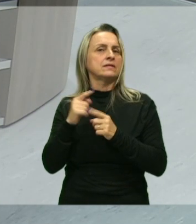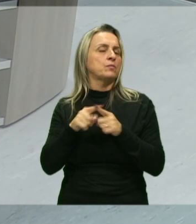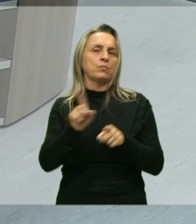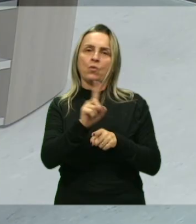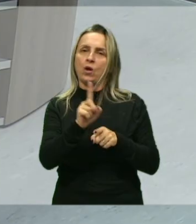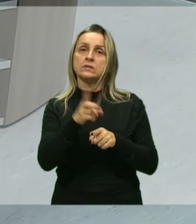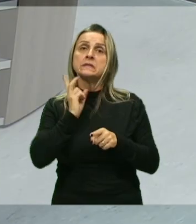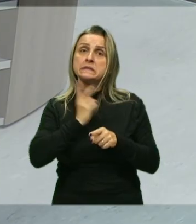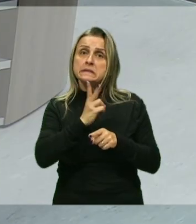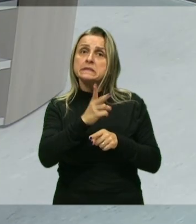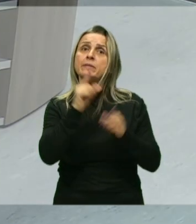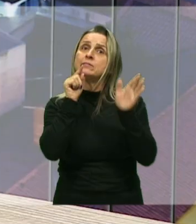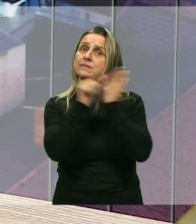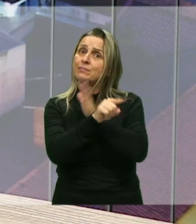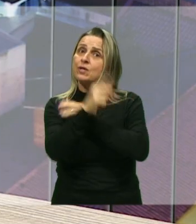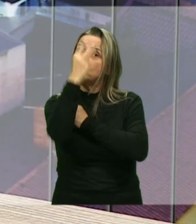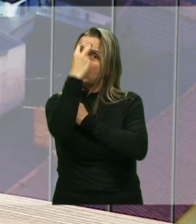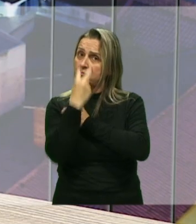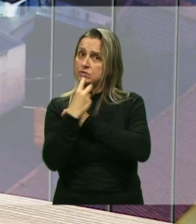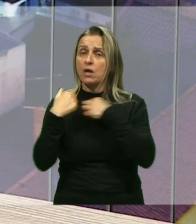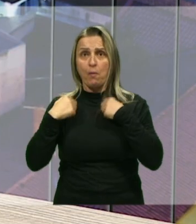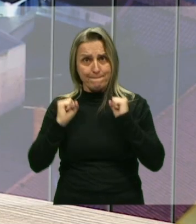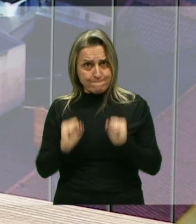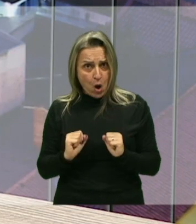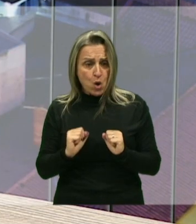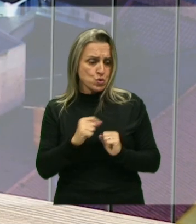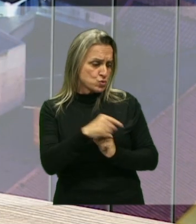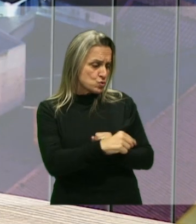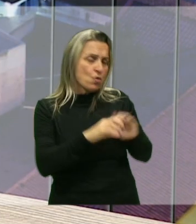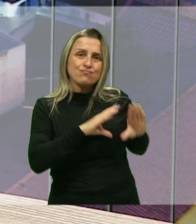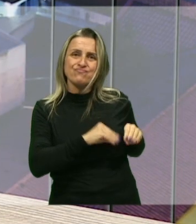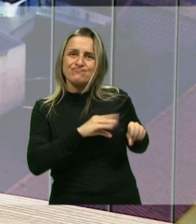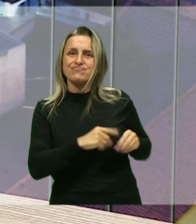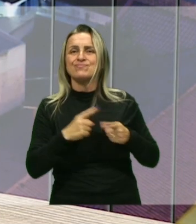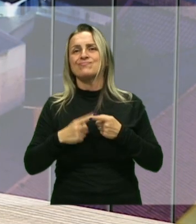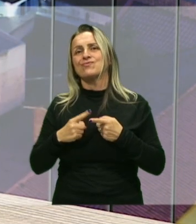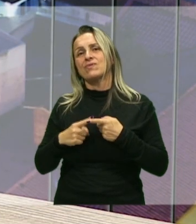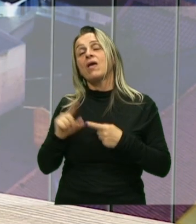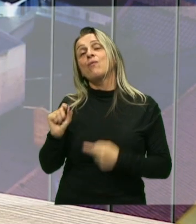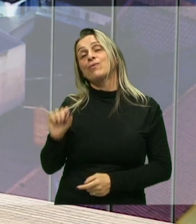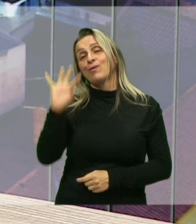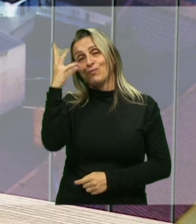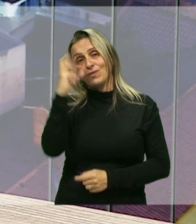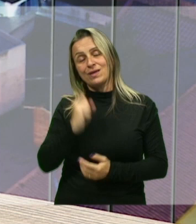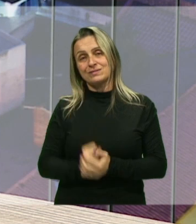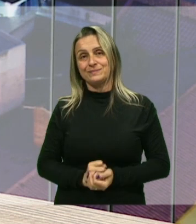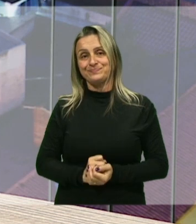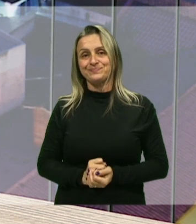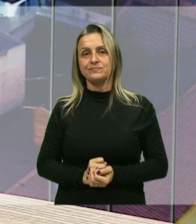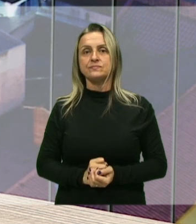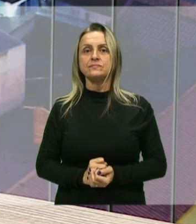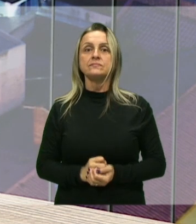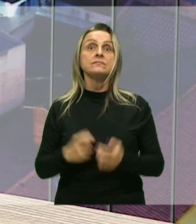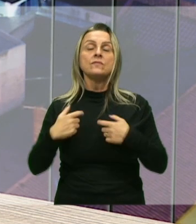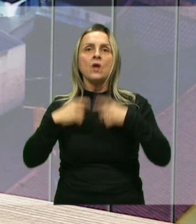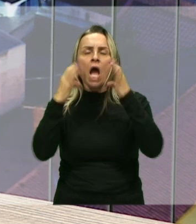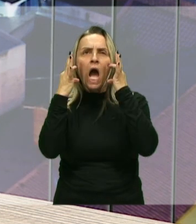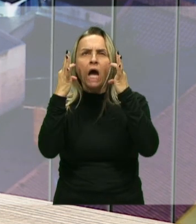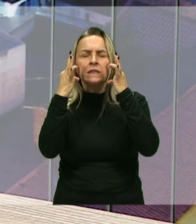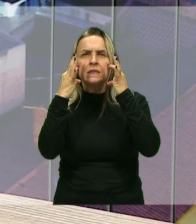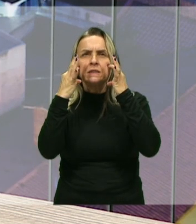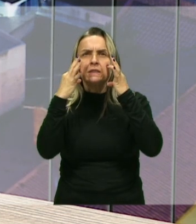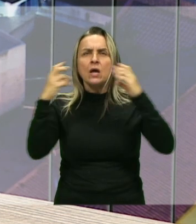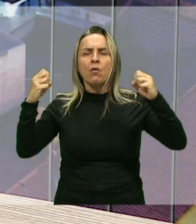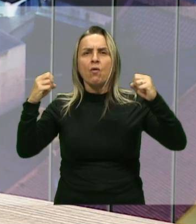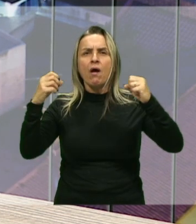perguntar, posso passar a mão? Porque acontece de muito da gente tá prestando atenção no trânsito junto com o